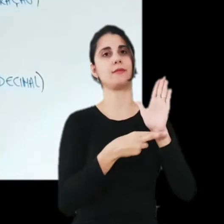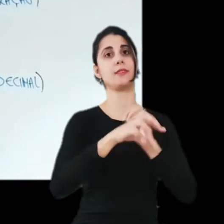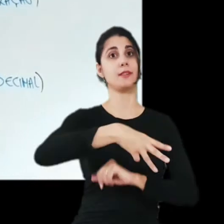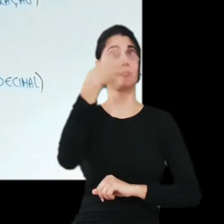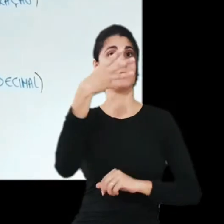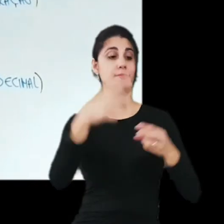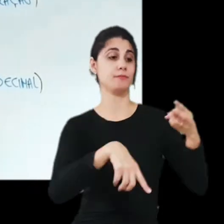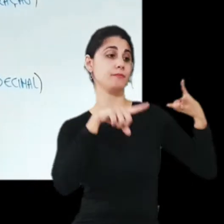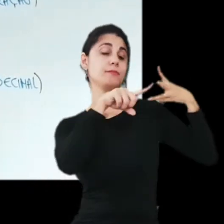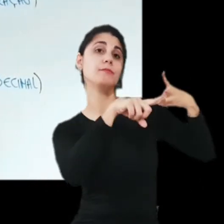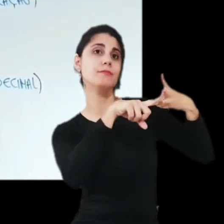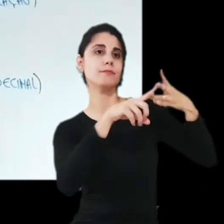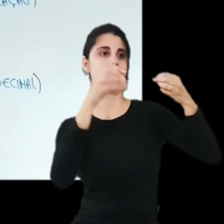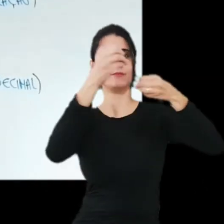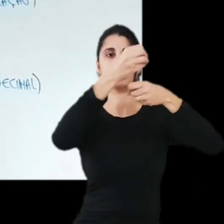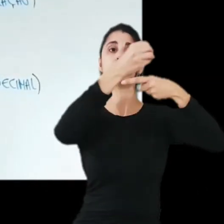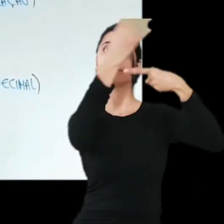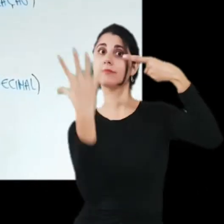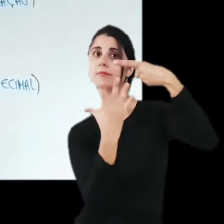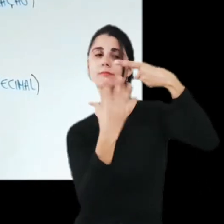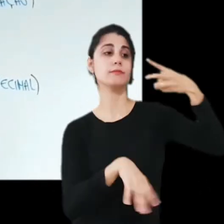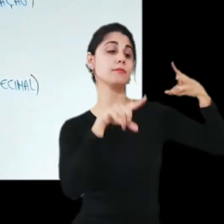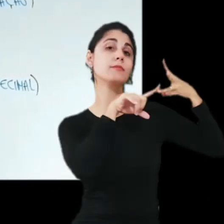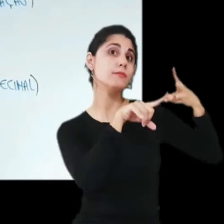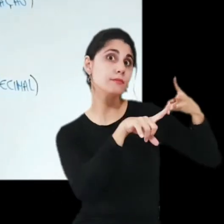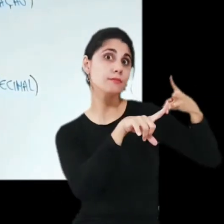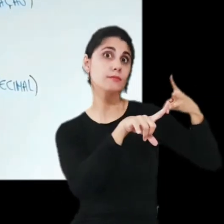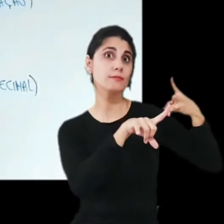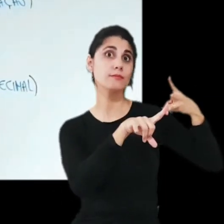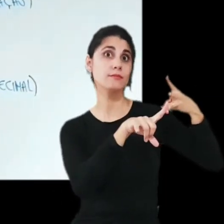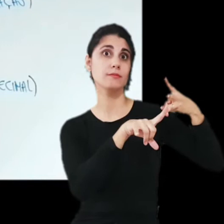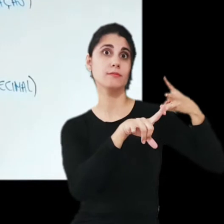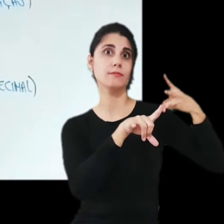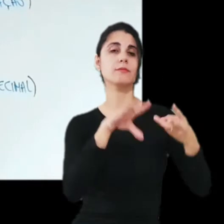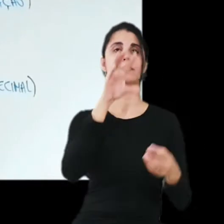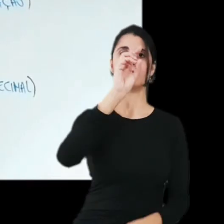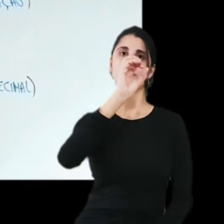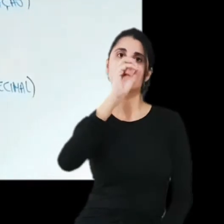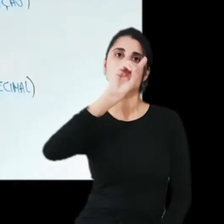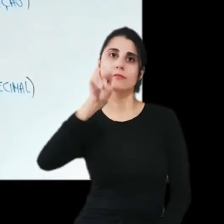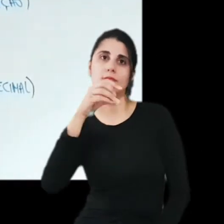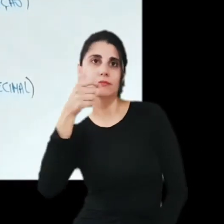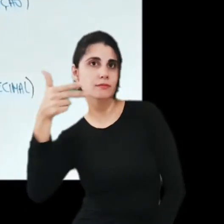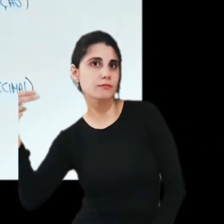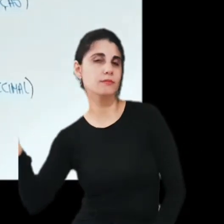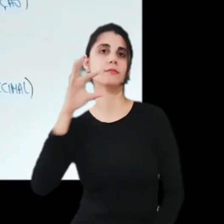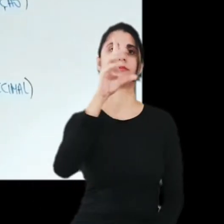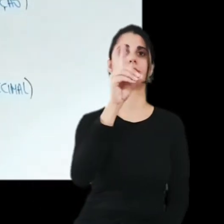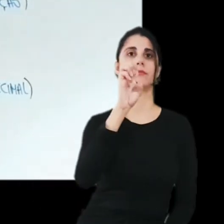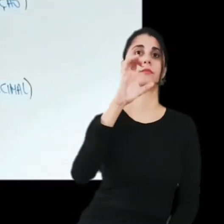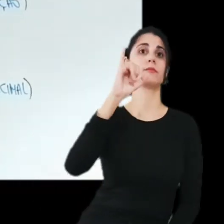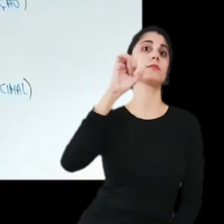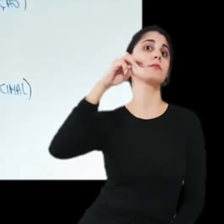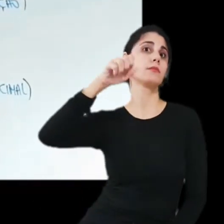segunda forma é a fração. E a terceira forma é decimal. O exemplo é este